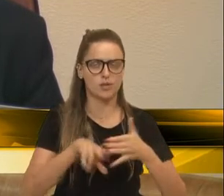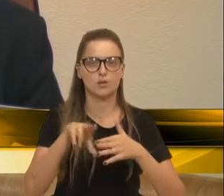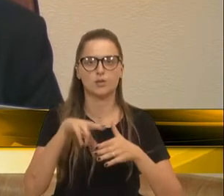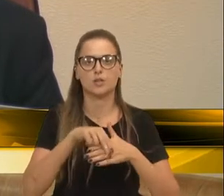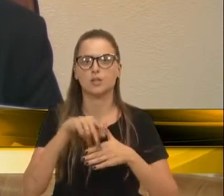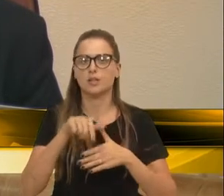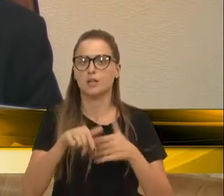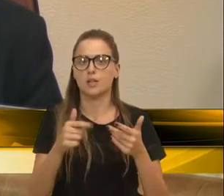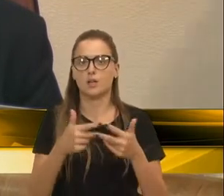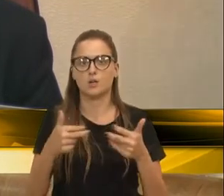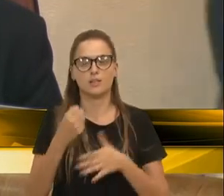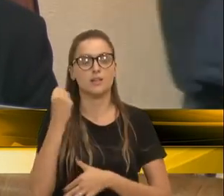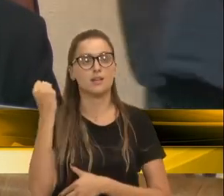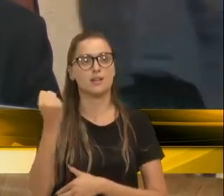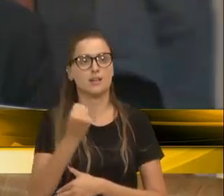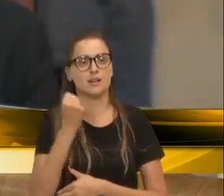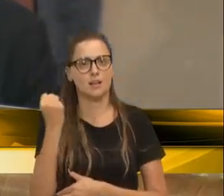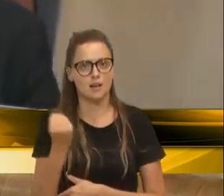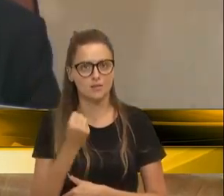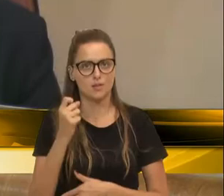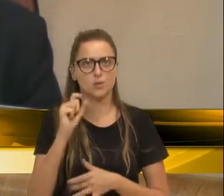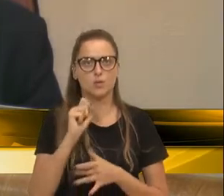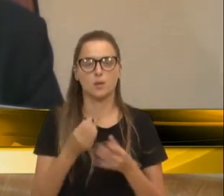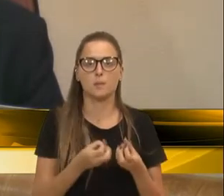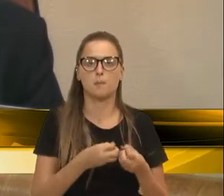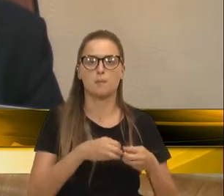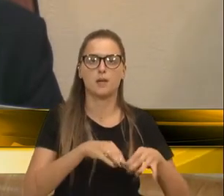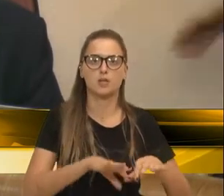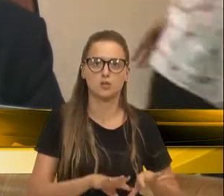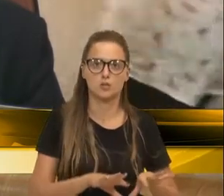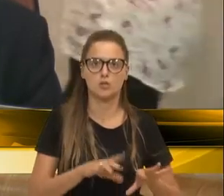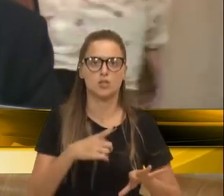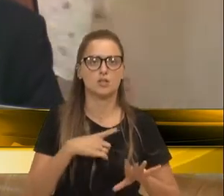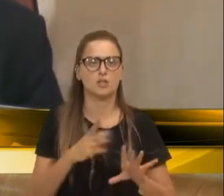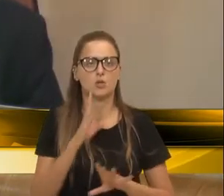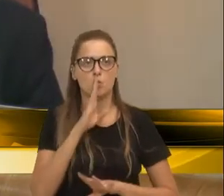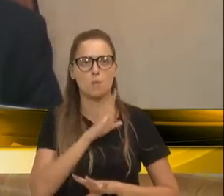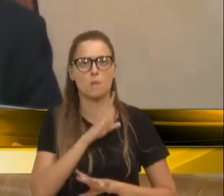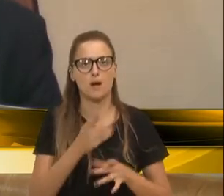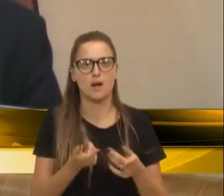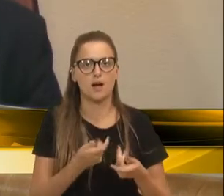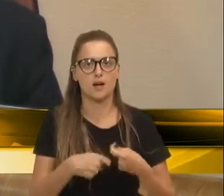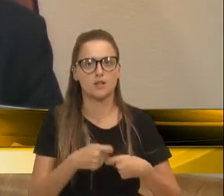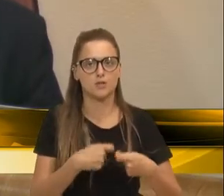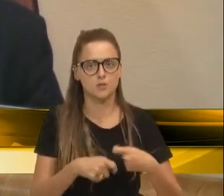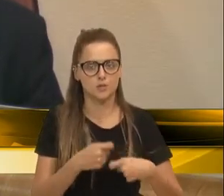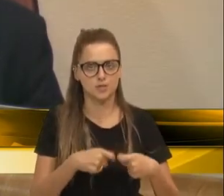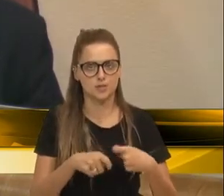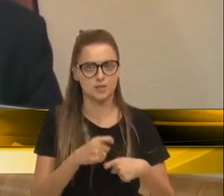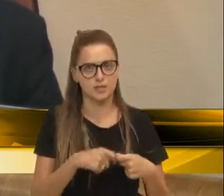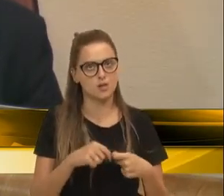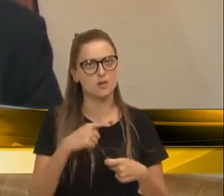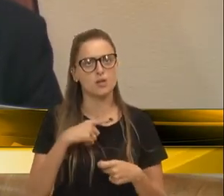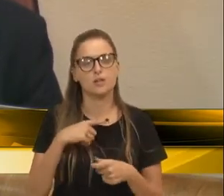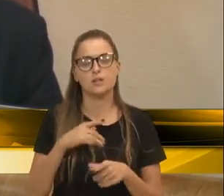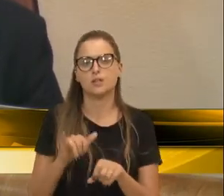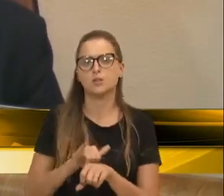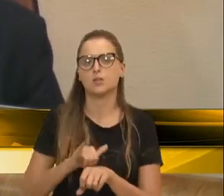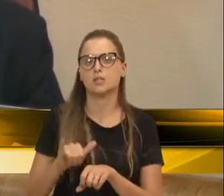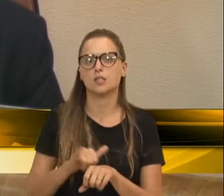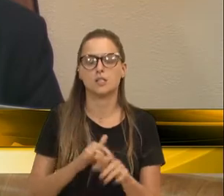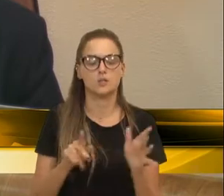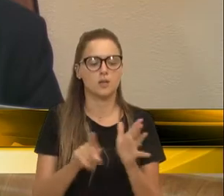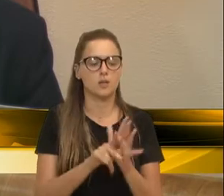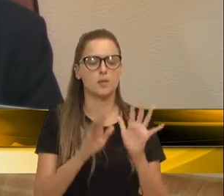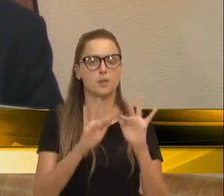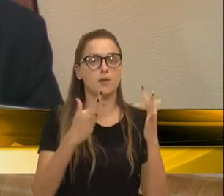são graves e danosos à coisa pública, que vem sendo mal administrado, inclusive de forma intermediada por familiares